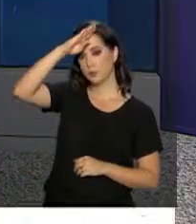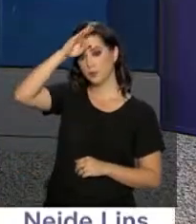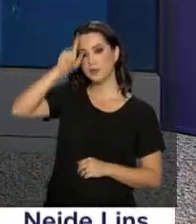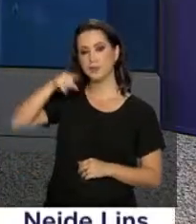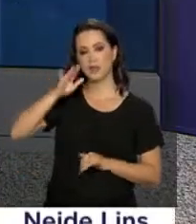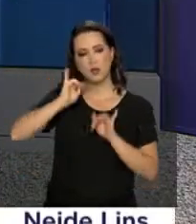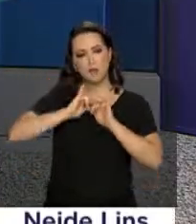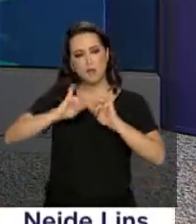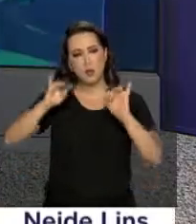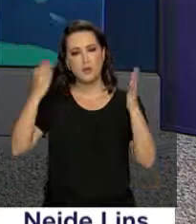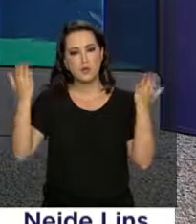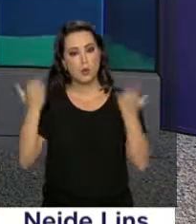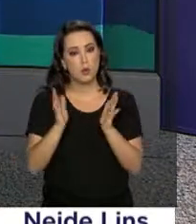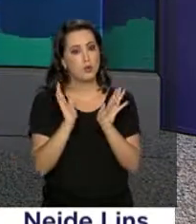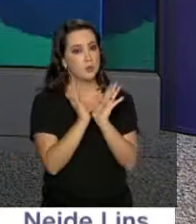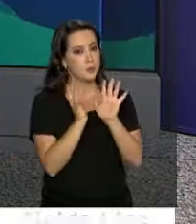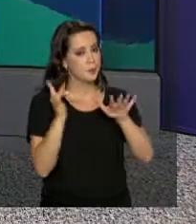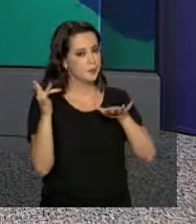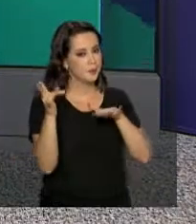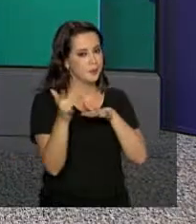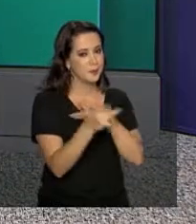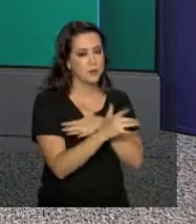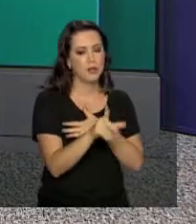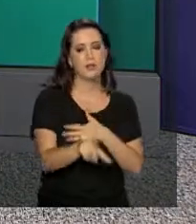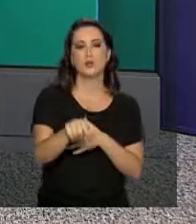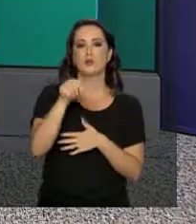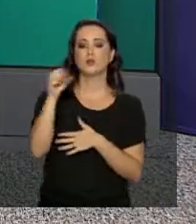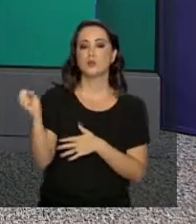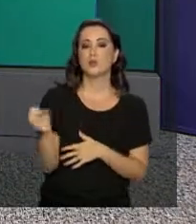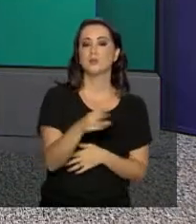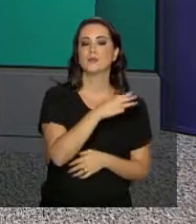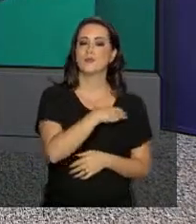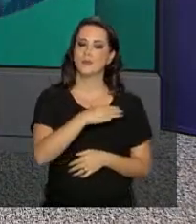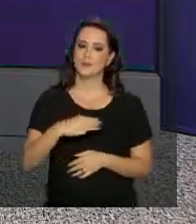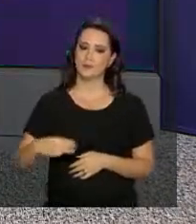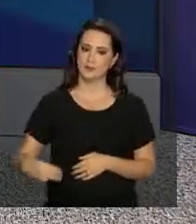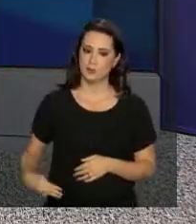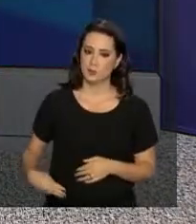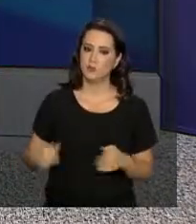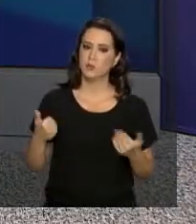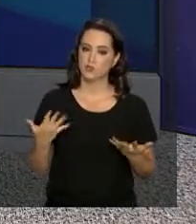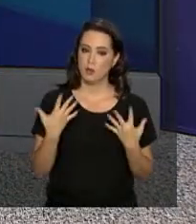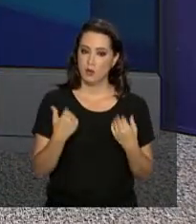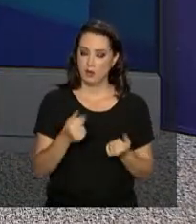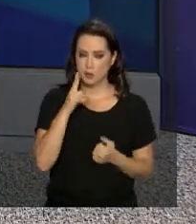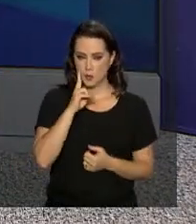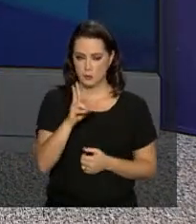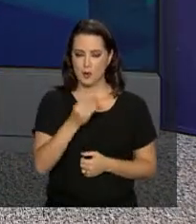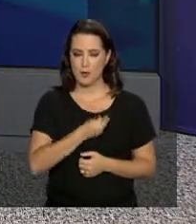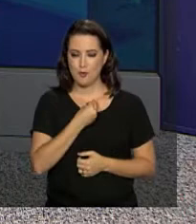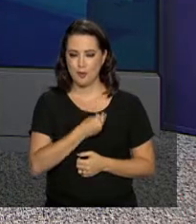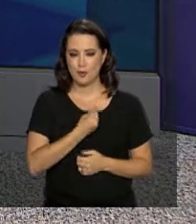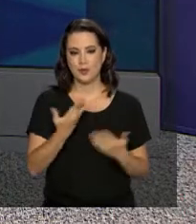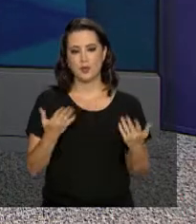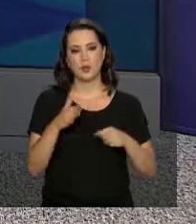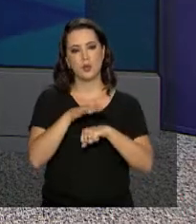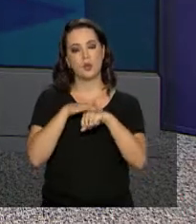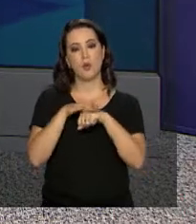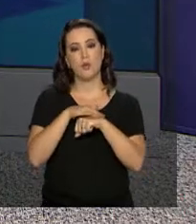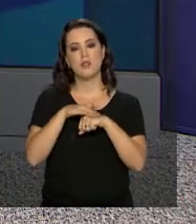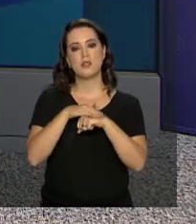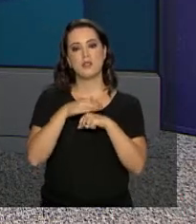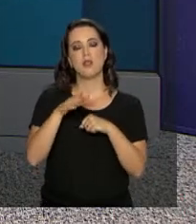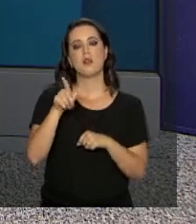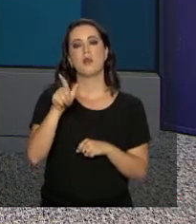Jair Bolsonaro, comunicou hoje pelas redes sociais a indicação de mais um ministro. Vamos ao vivo, então, conversar com a